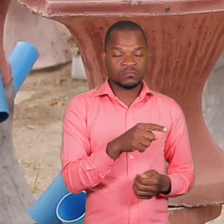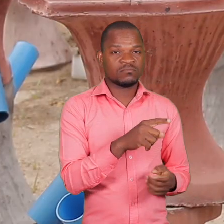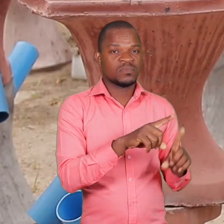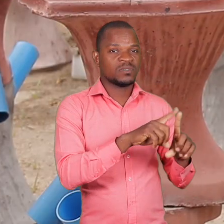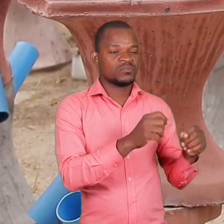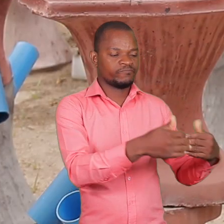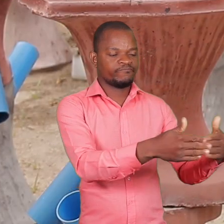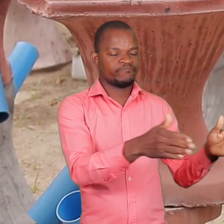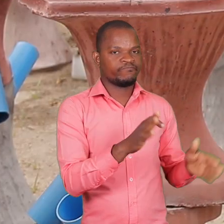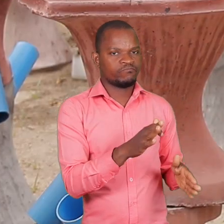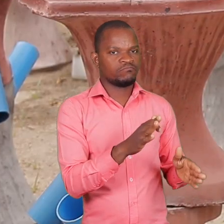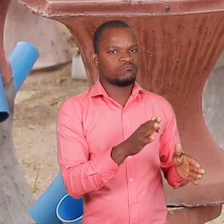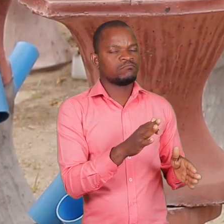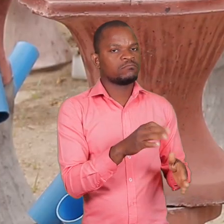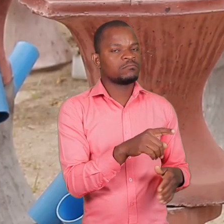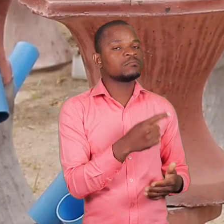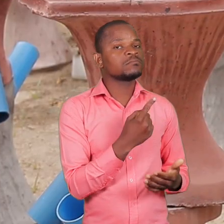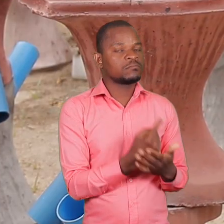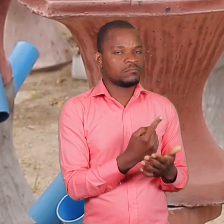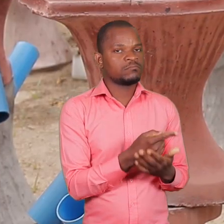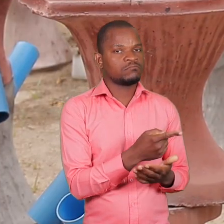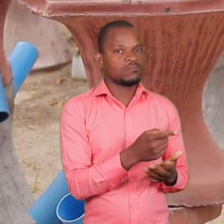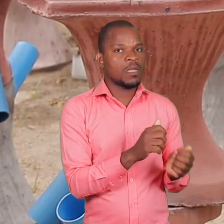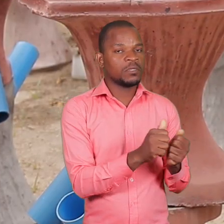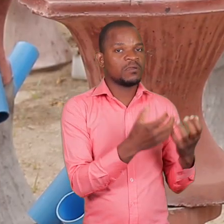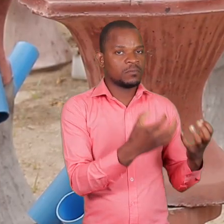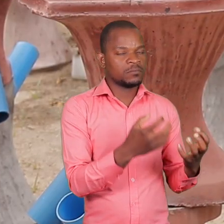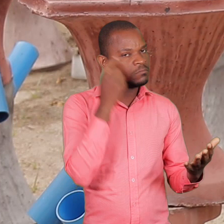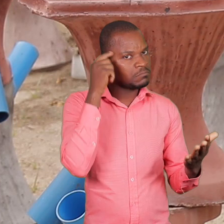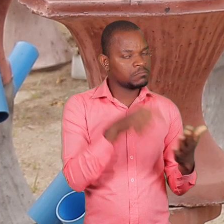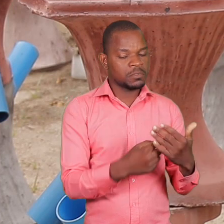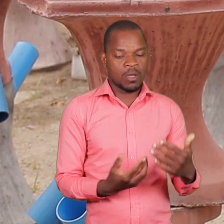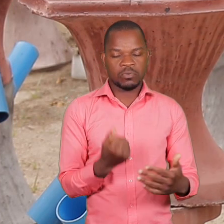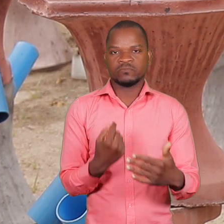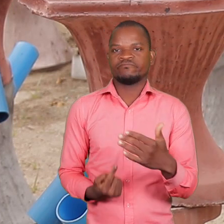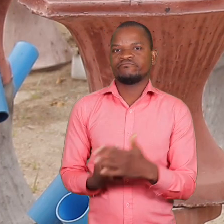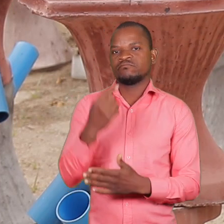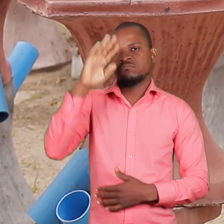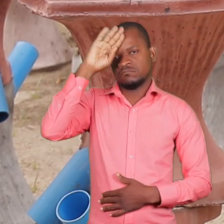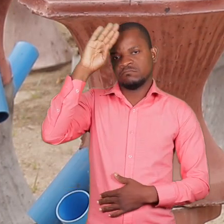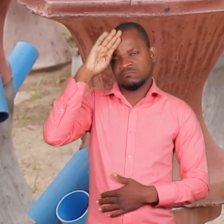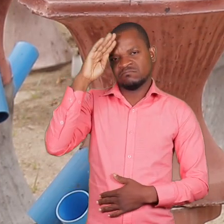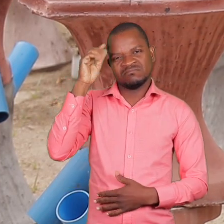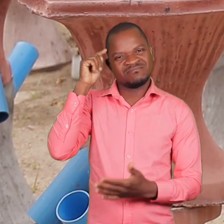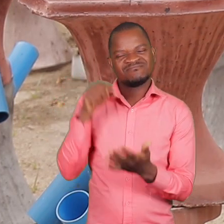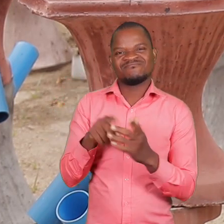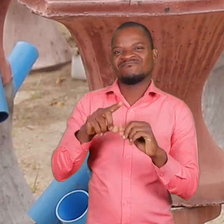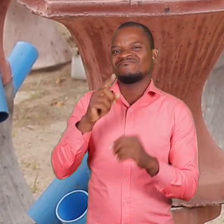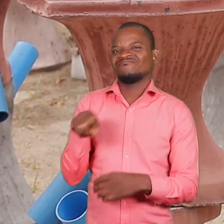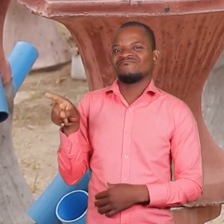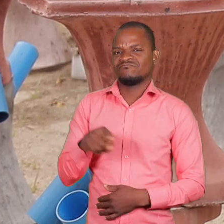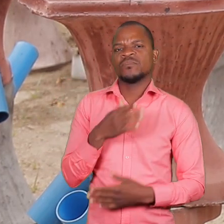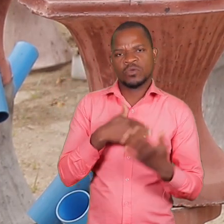de banho com condições mínimas pode trazer várias doenças e isso não é bom para as pessoas. Então, é mesmo